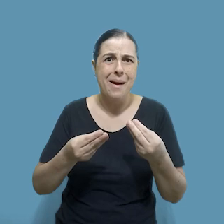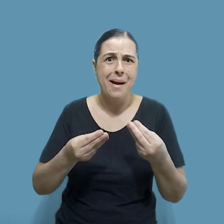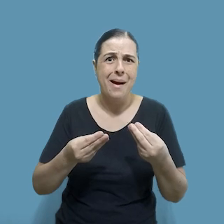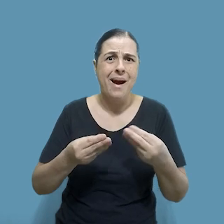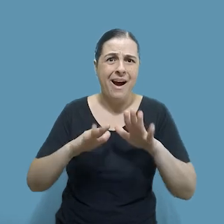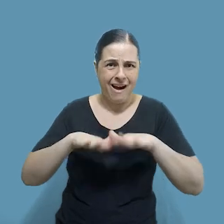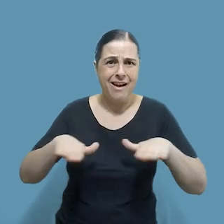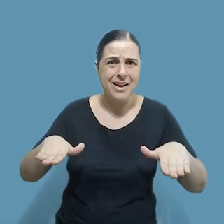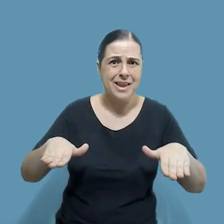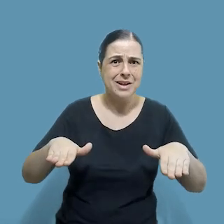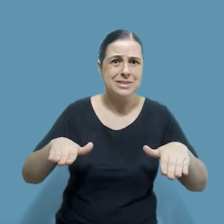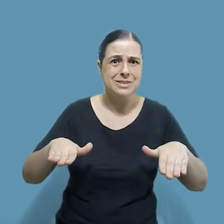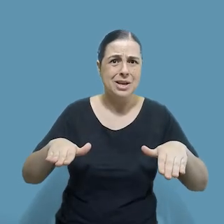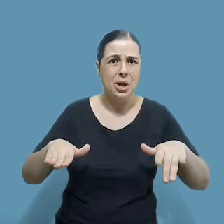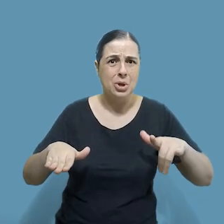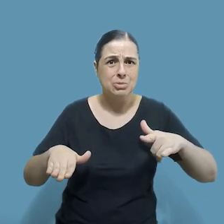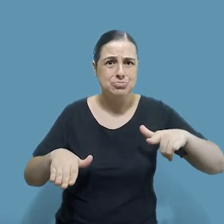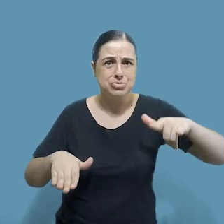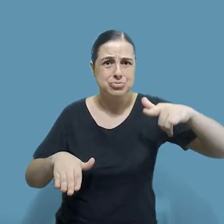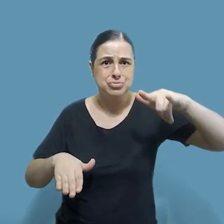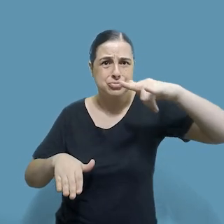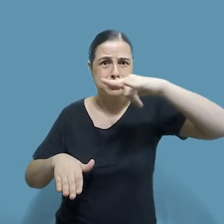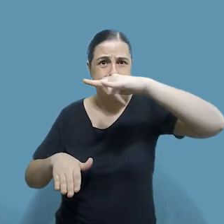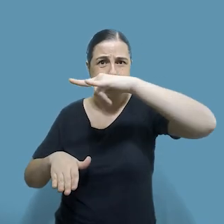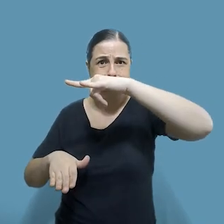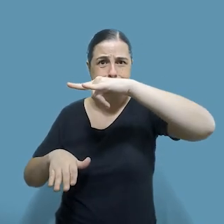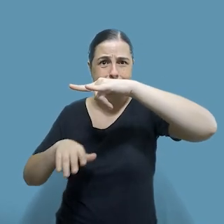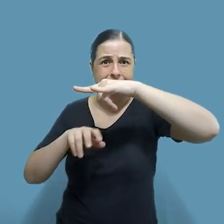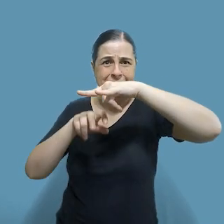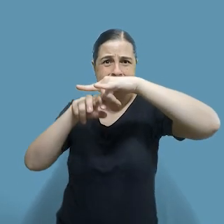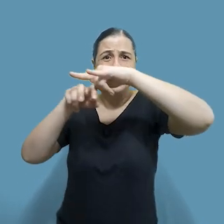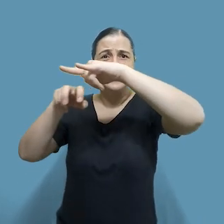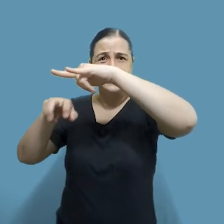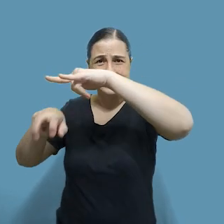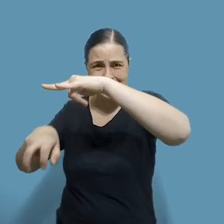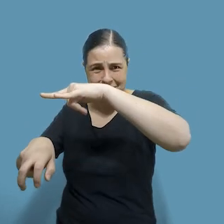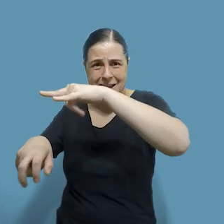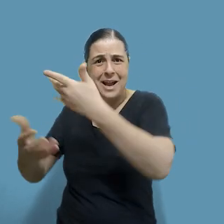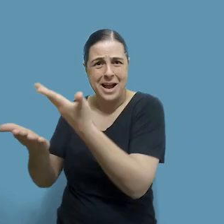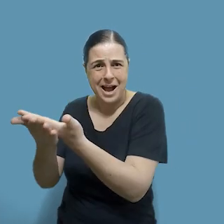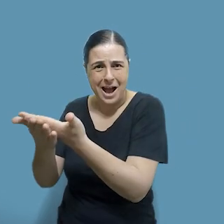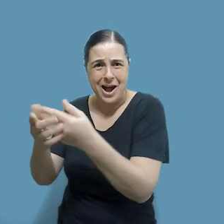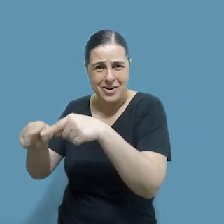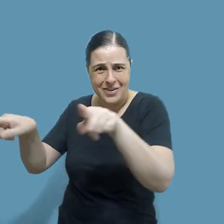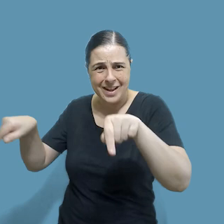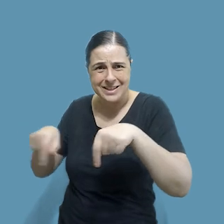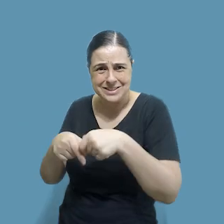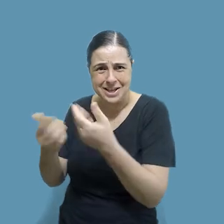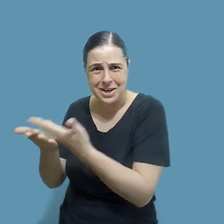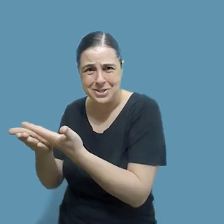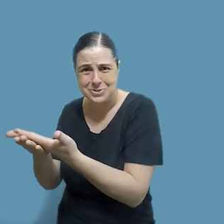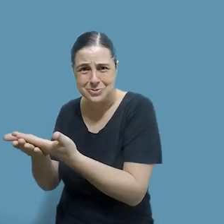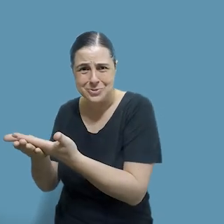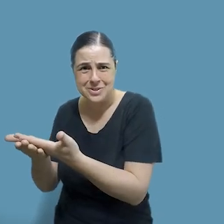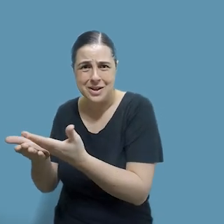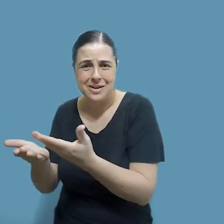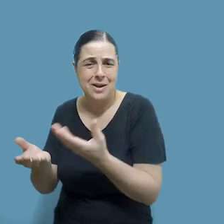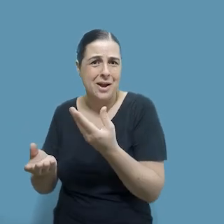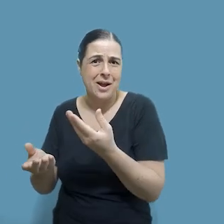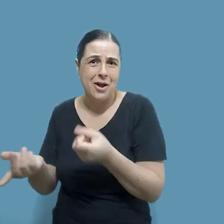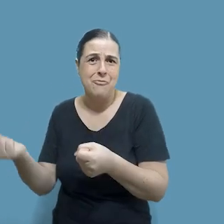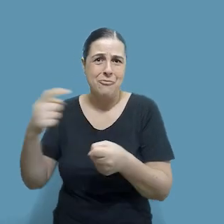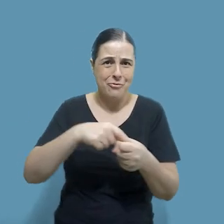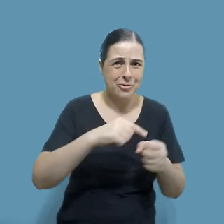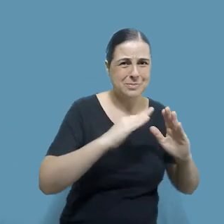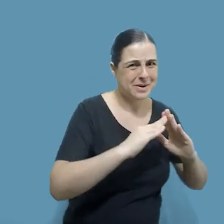hora de ir embora, sai de drone também. Não existe isso, ainda pelo menos, né? E a acessibilidade tem uma série de